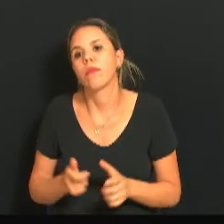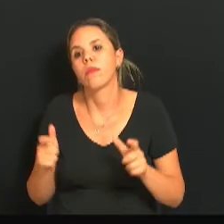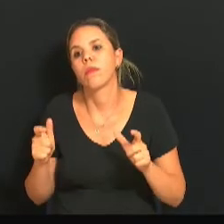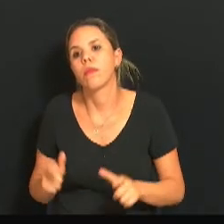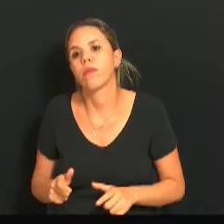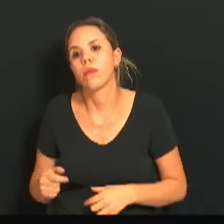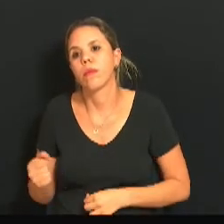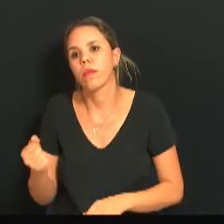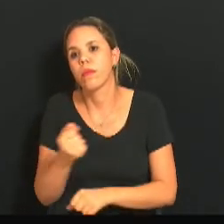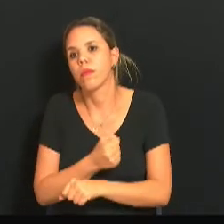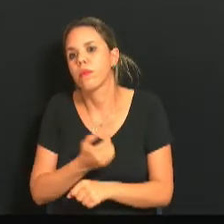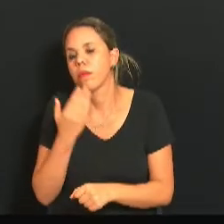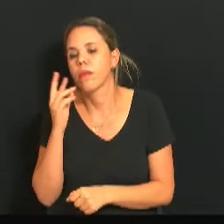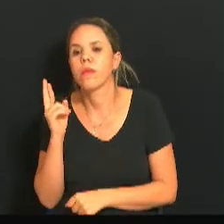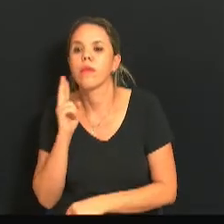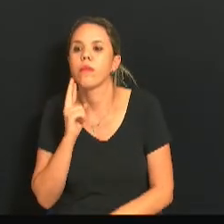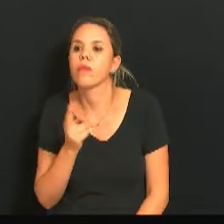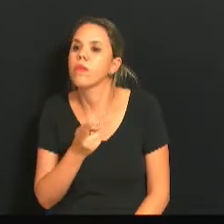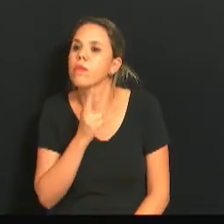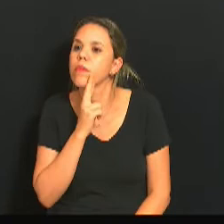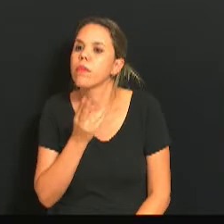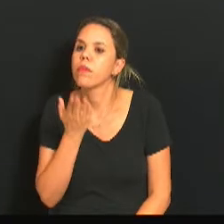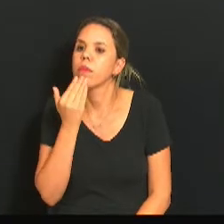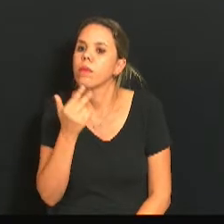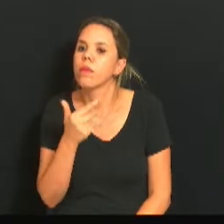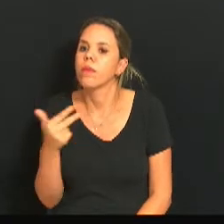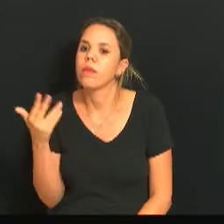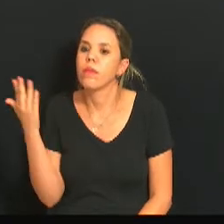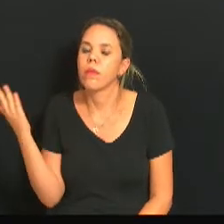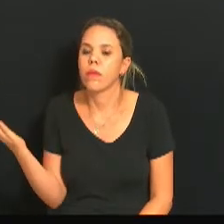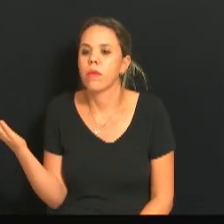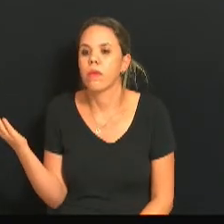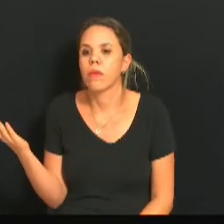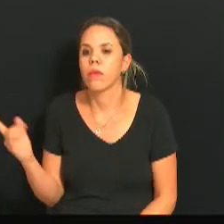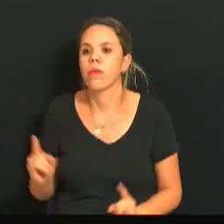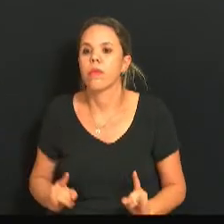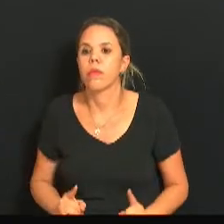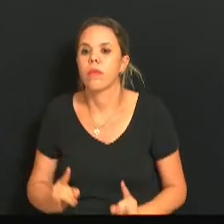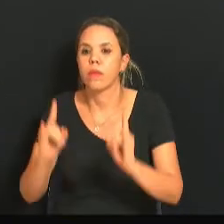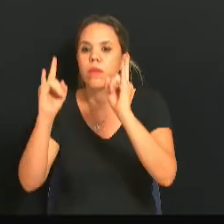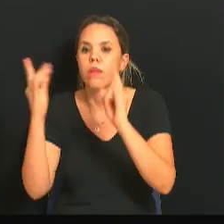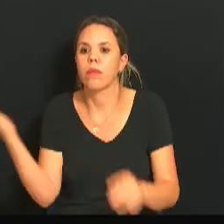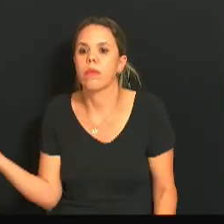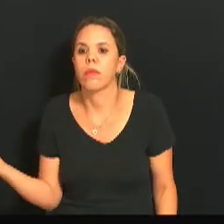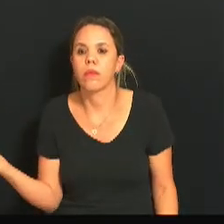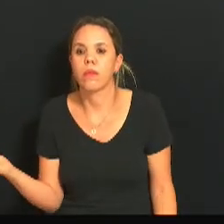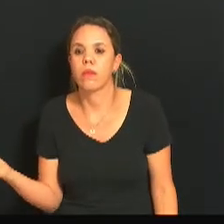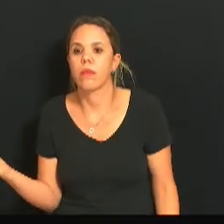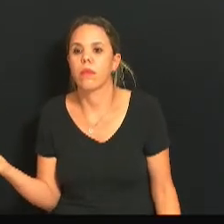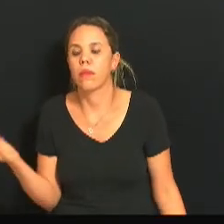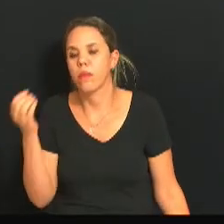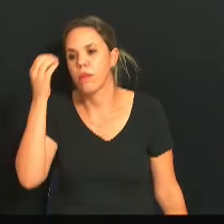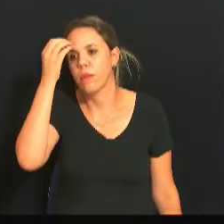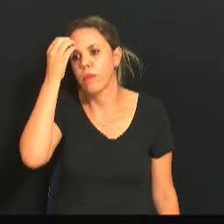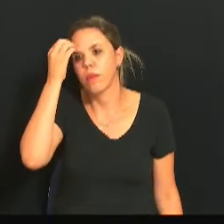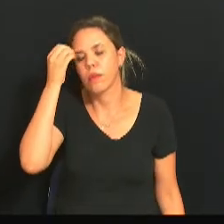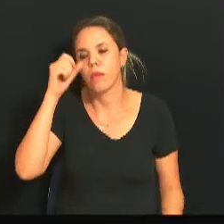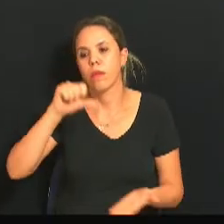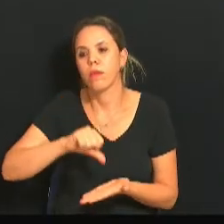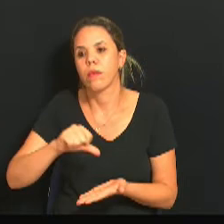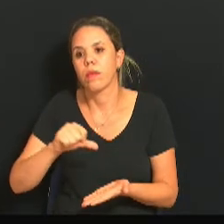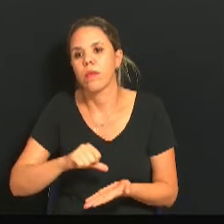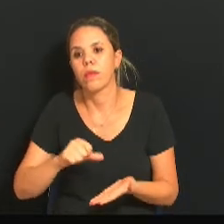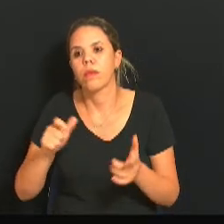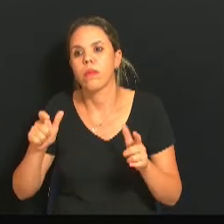gastronômico e uma praça de eventos né é os prédios aqui na lateral como o local para